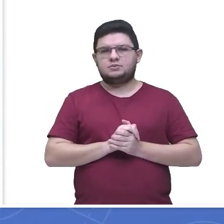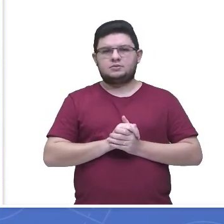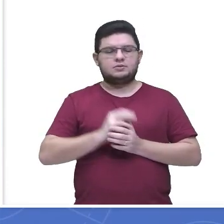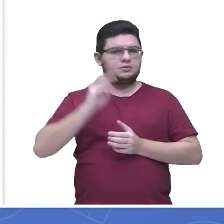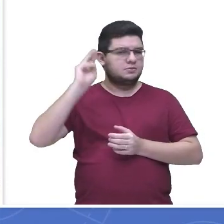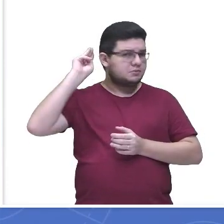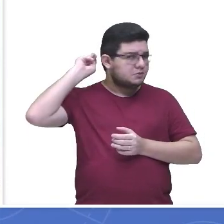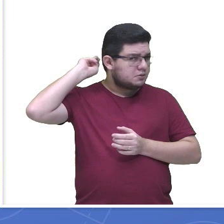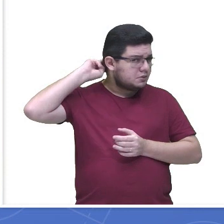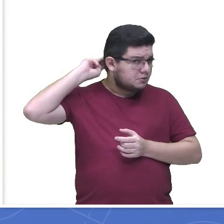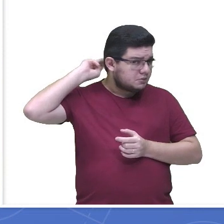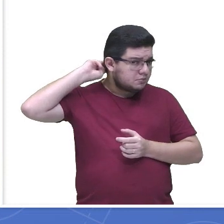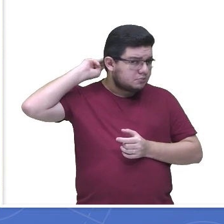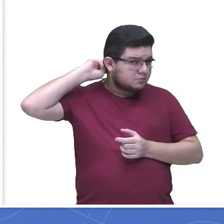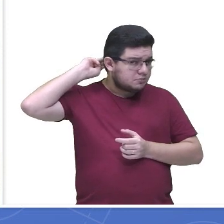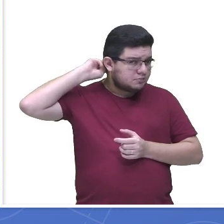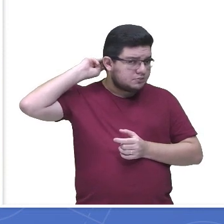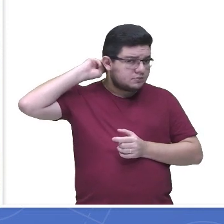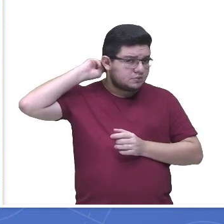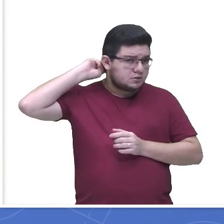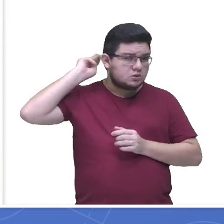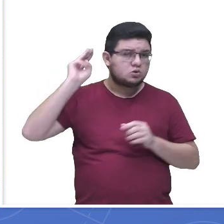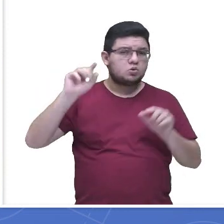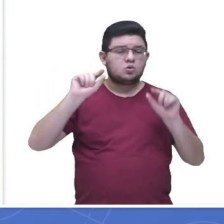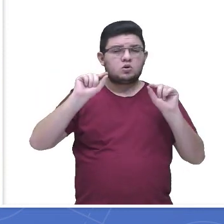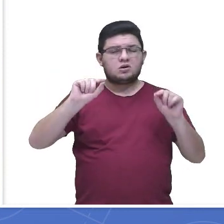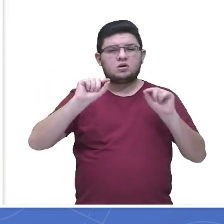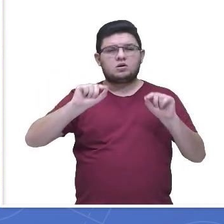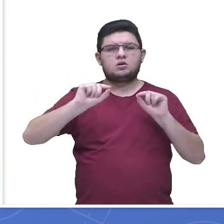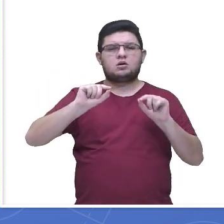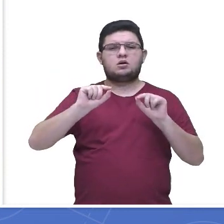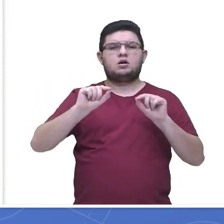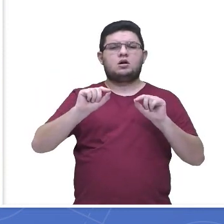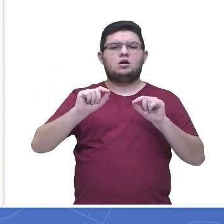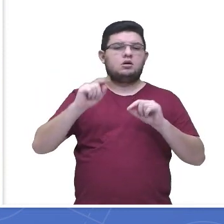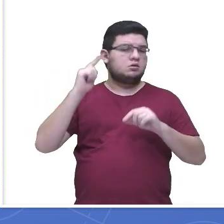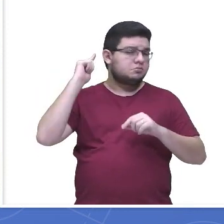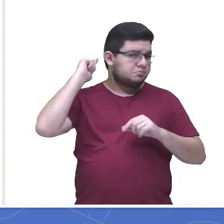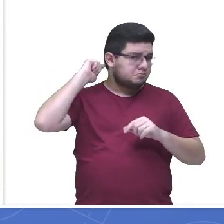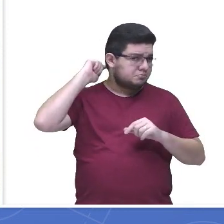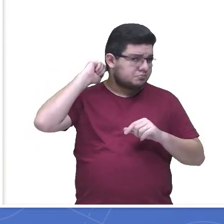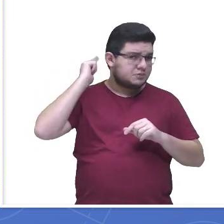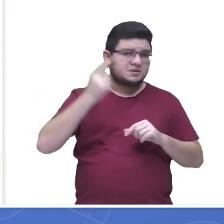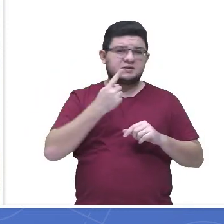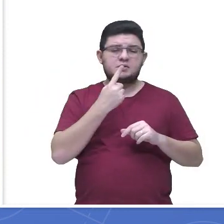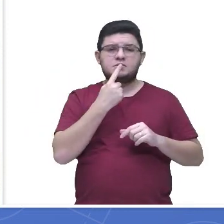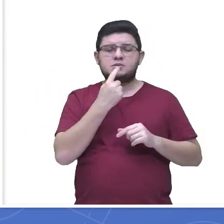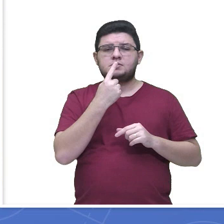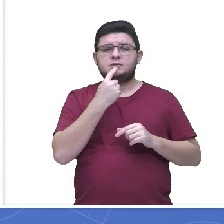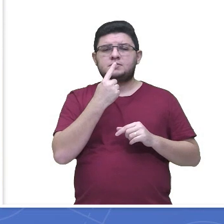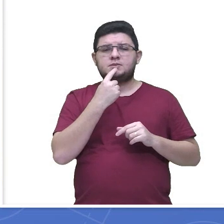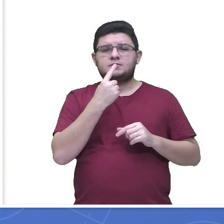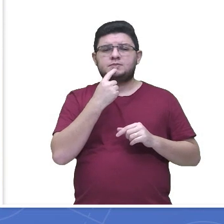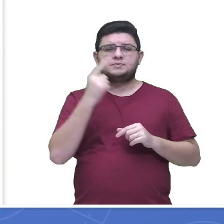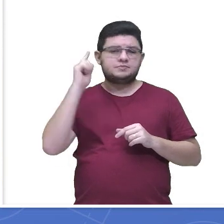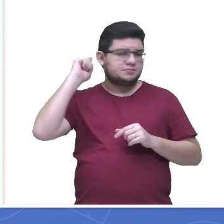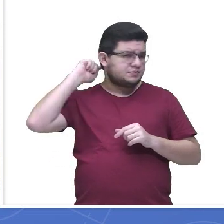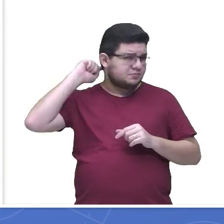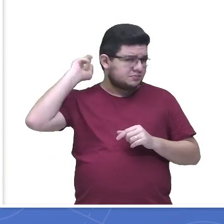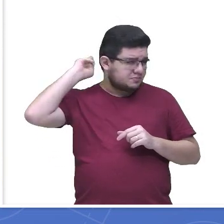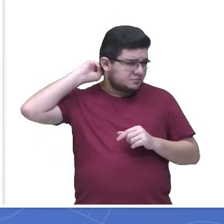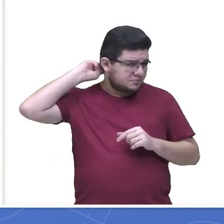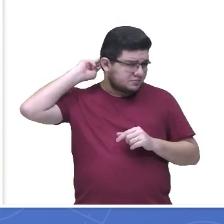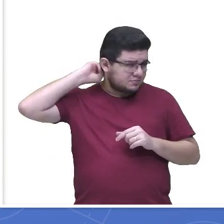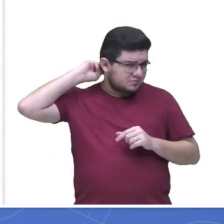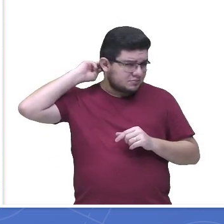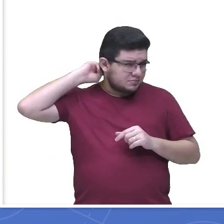A meningite, então, ela é uma infecção das meninges. As meninges, elas são membranas que protegem ali o